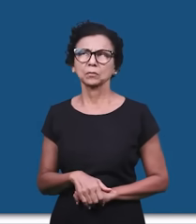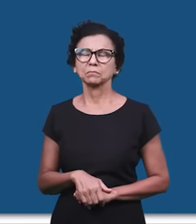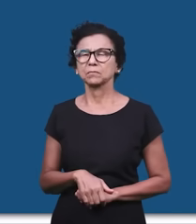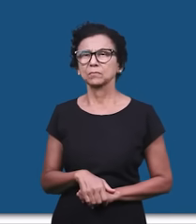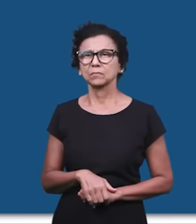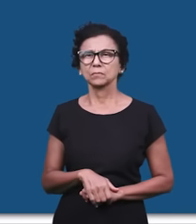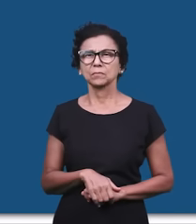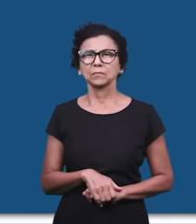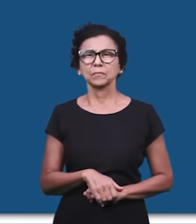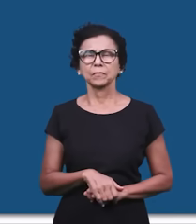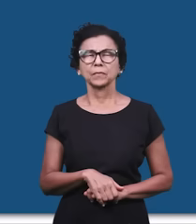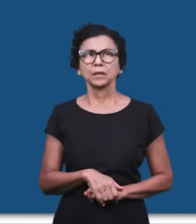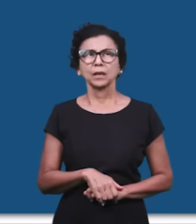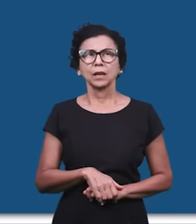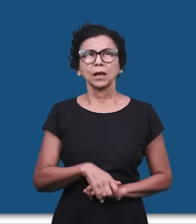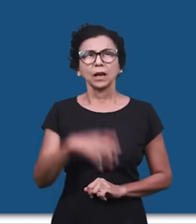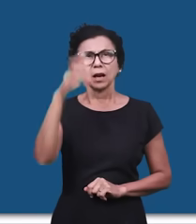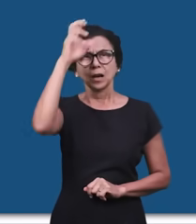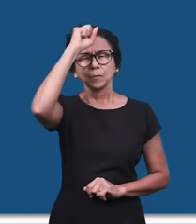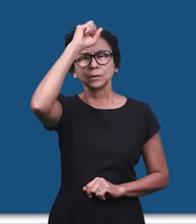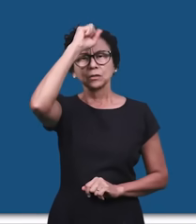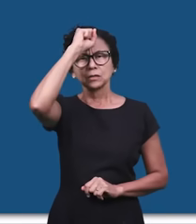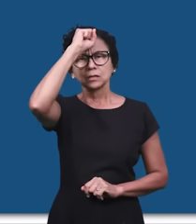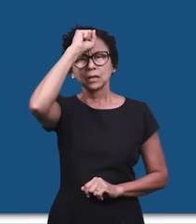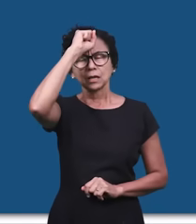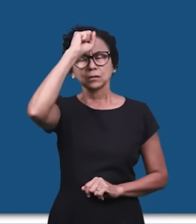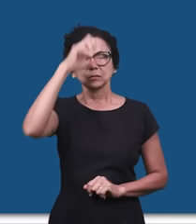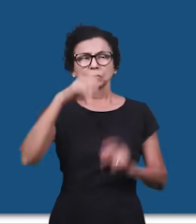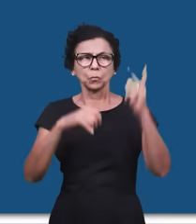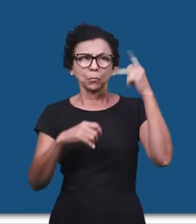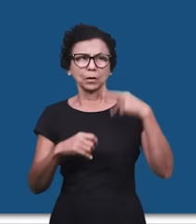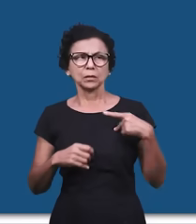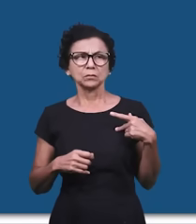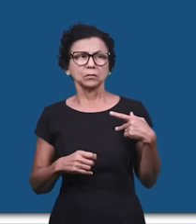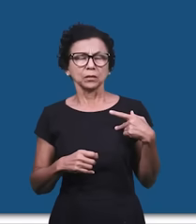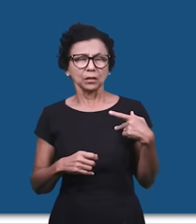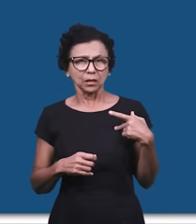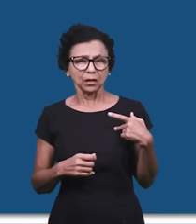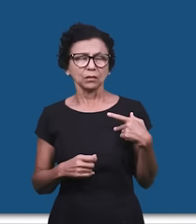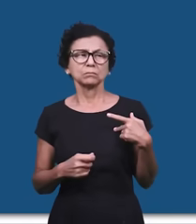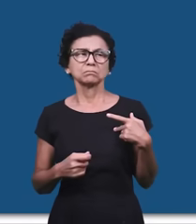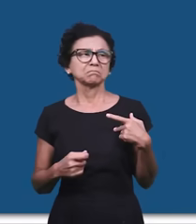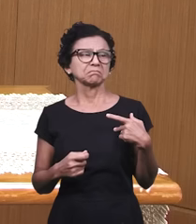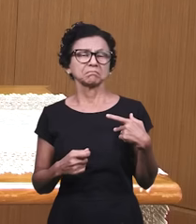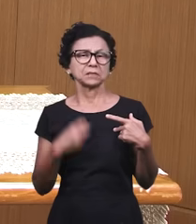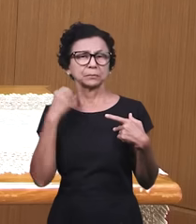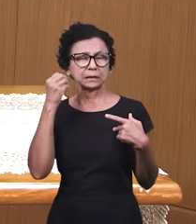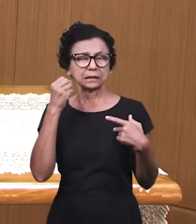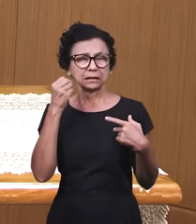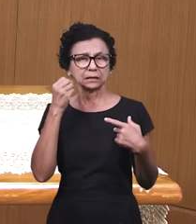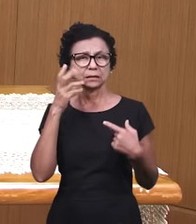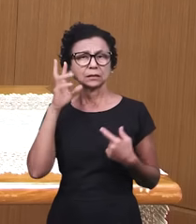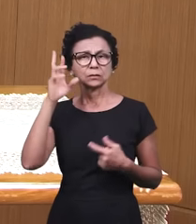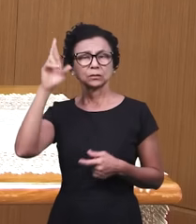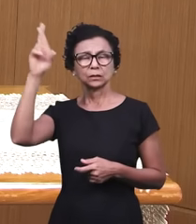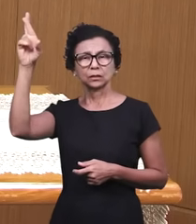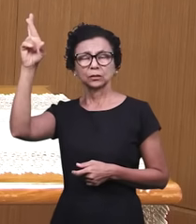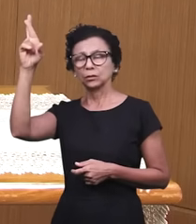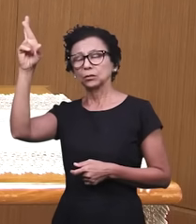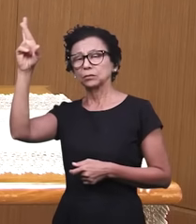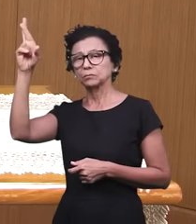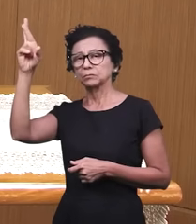pela revelação de Jesus Cristo. Que o Senhor nesta hora possa nos